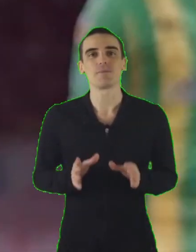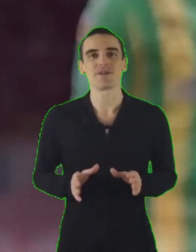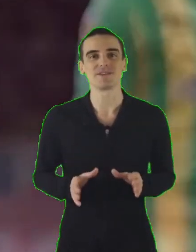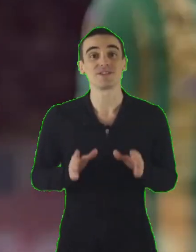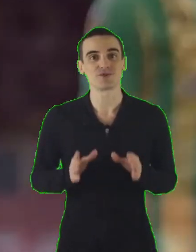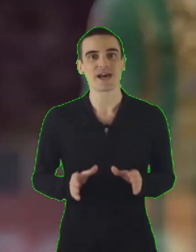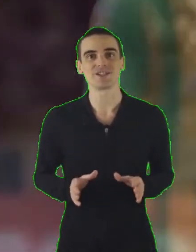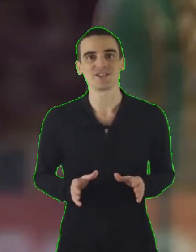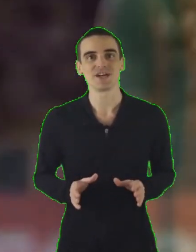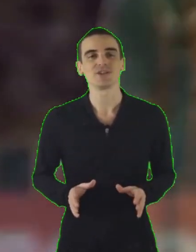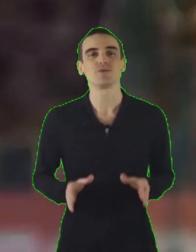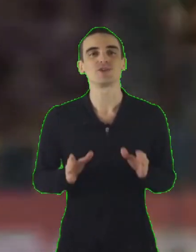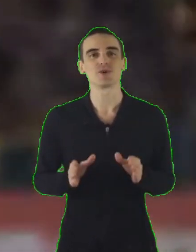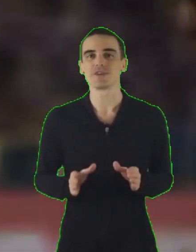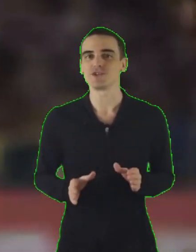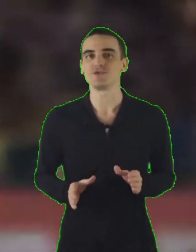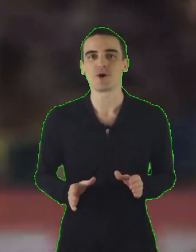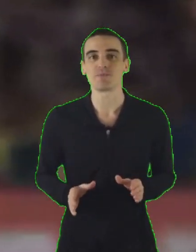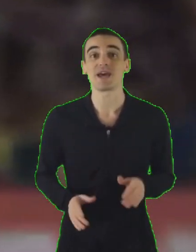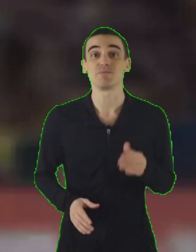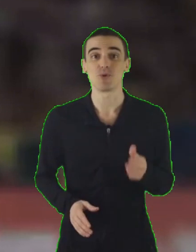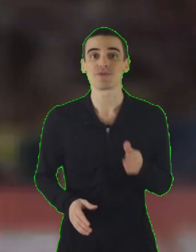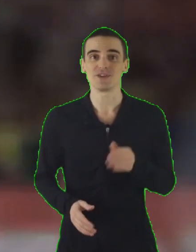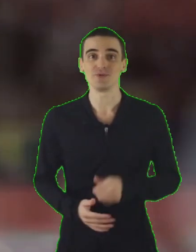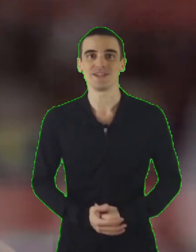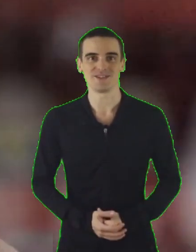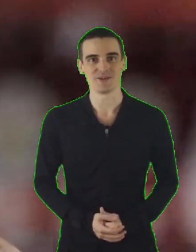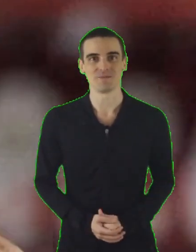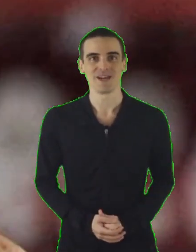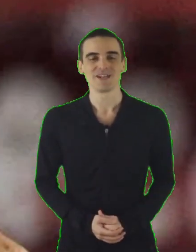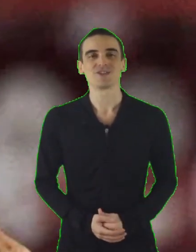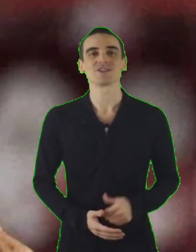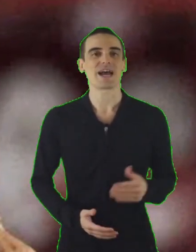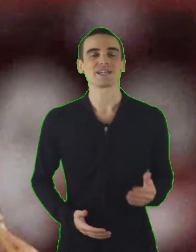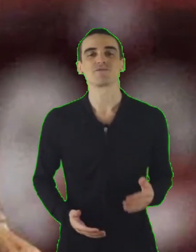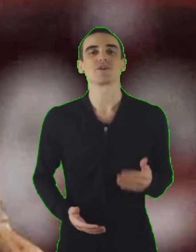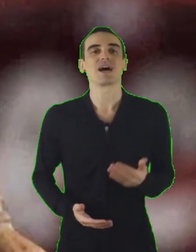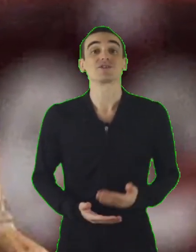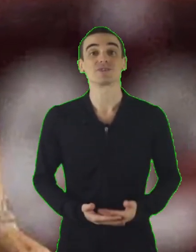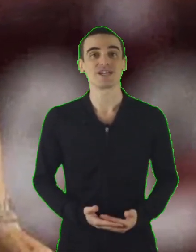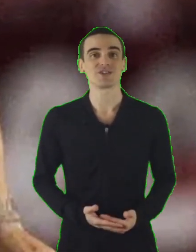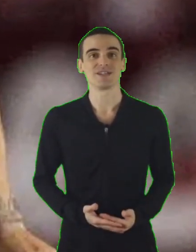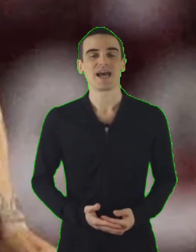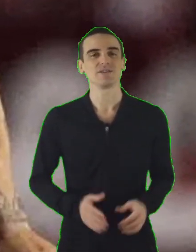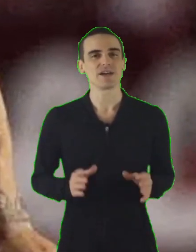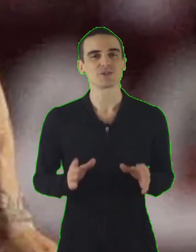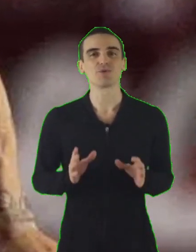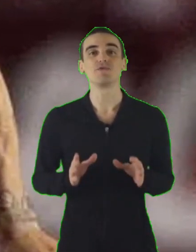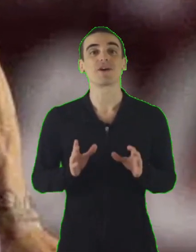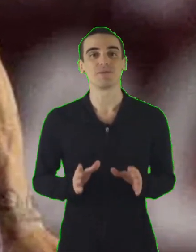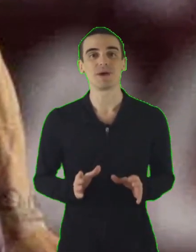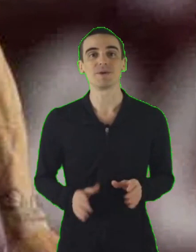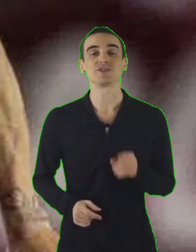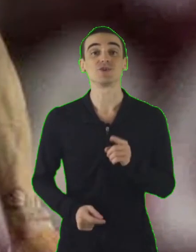na Toca da Raposa II. O tempo de contrato ainda é discutido com o staff do jogador. Lucas Romero já tinha esboçado o desejo de voltar ao